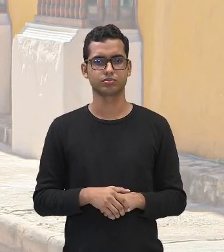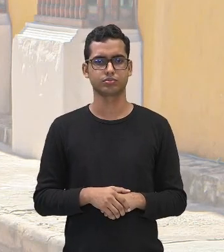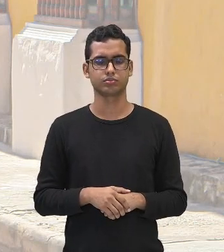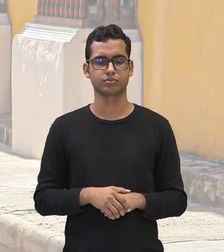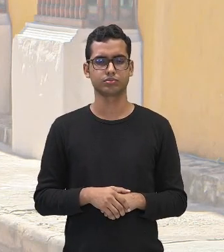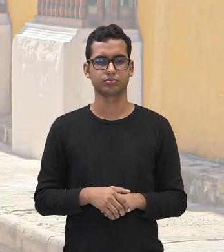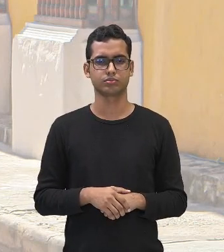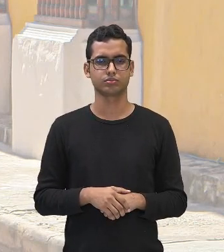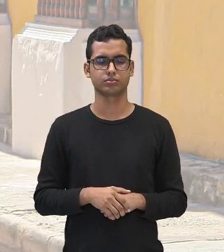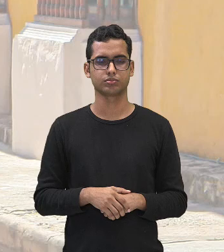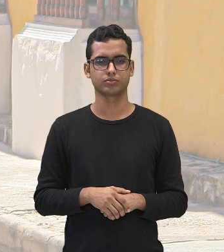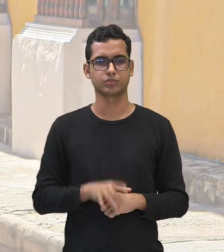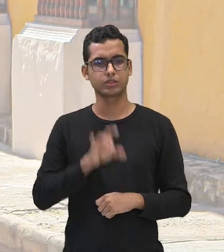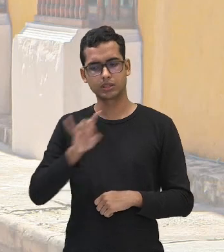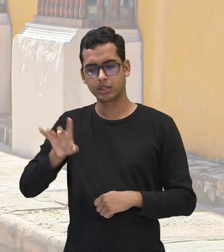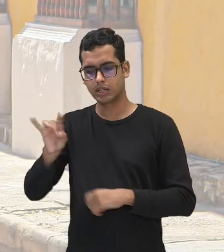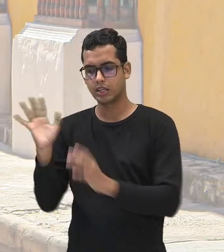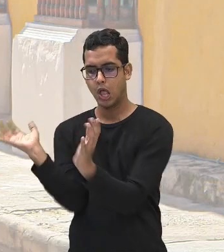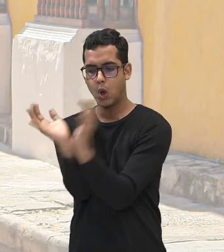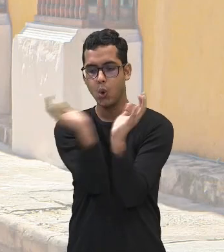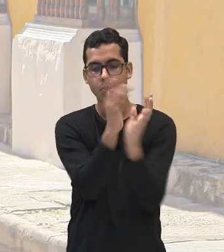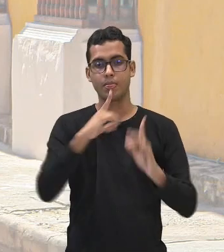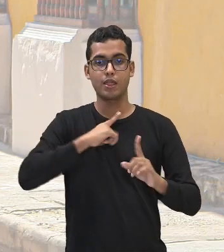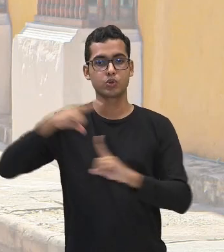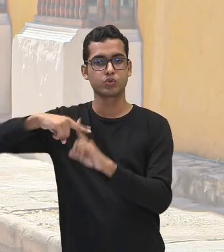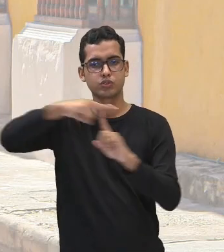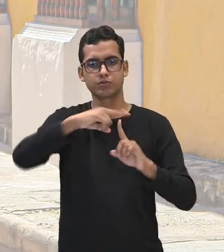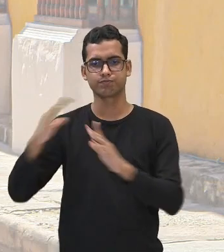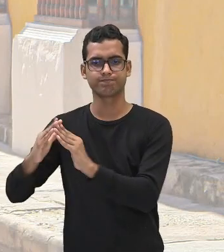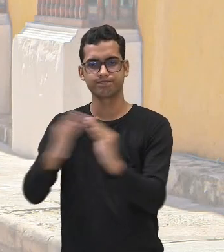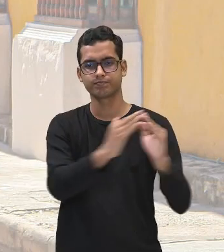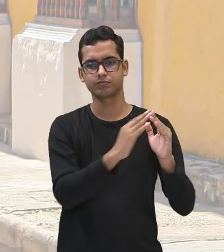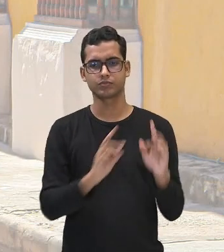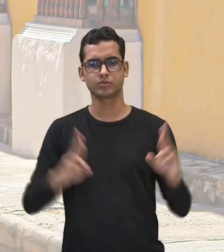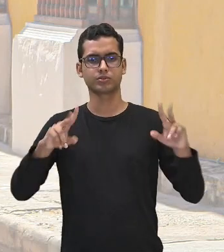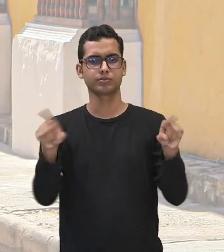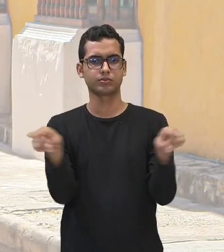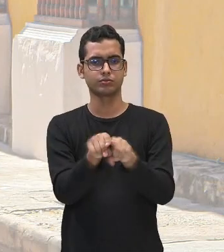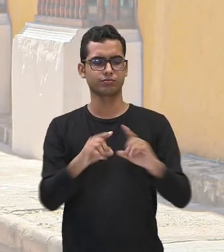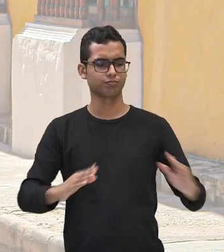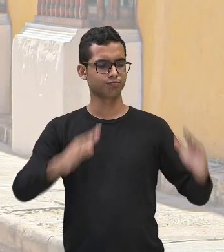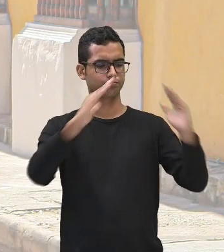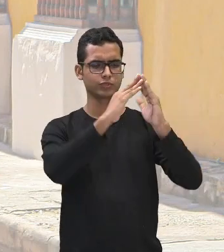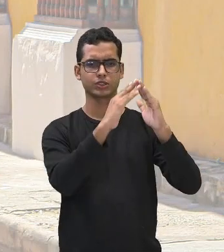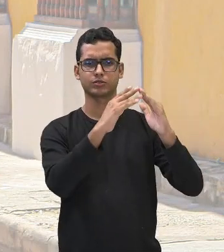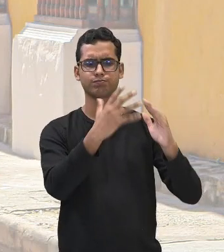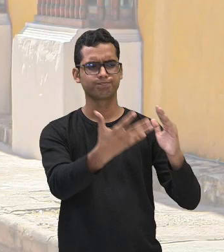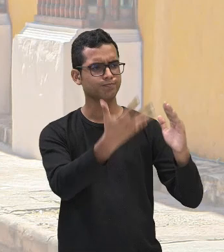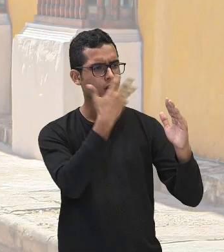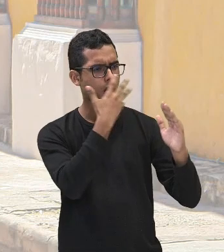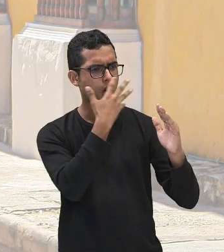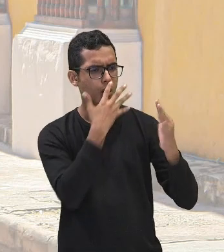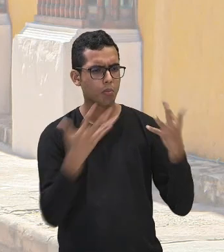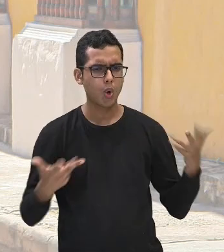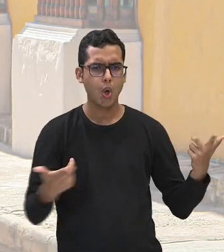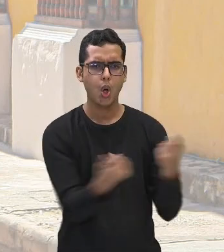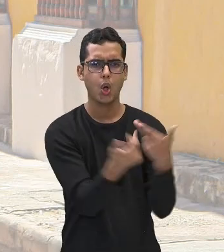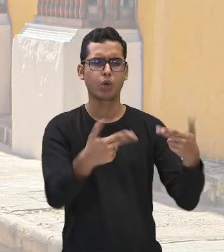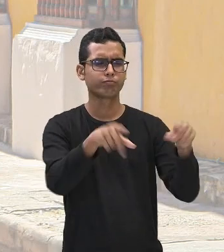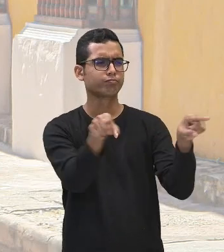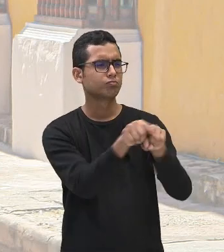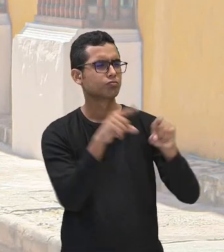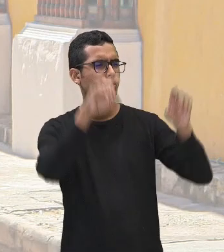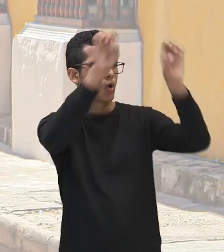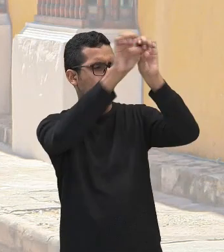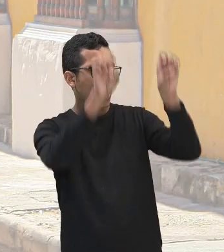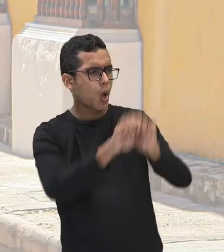clases. Por este motivo, podemos encontrar casas increíbles con elementos decorativos